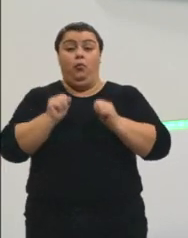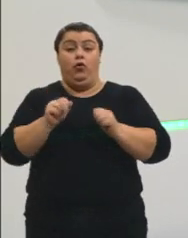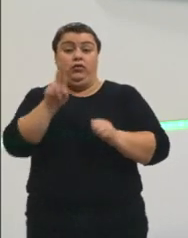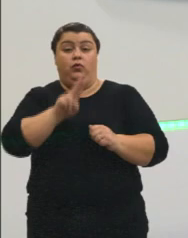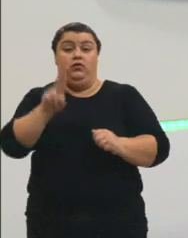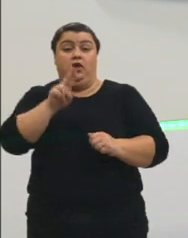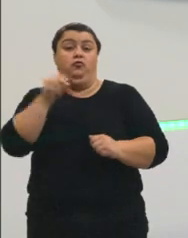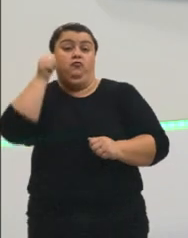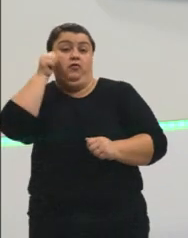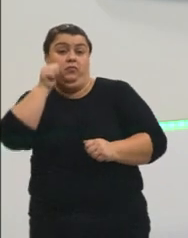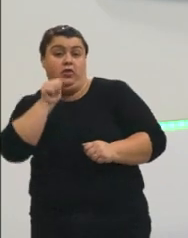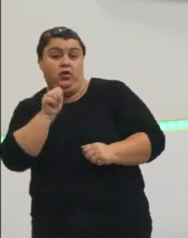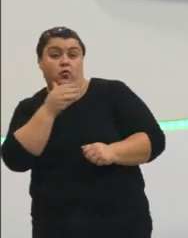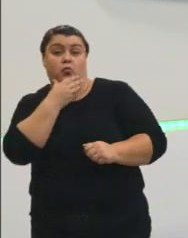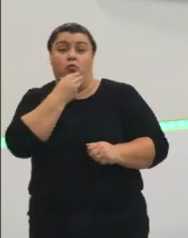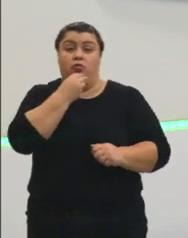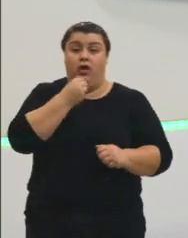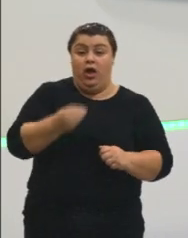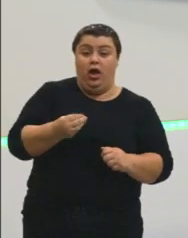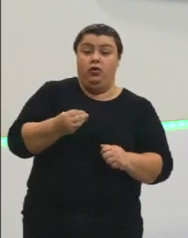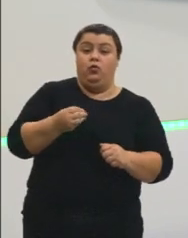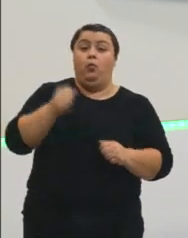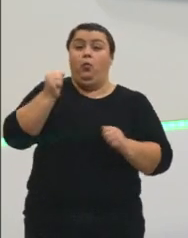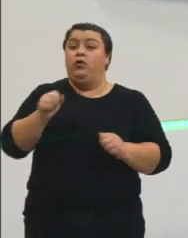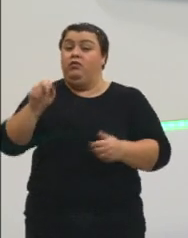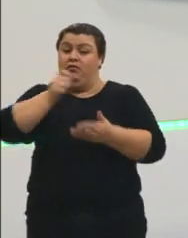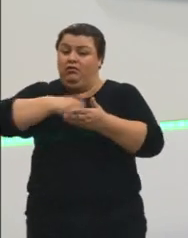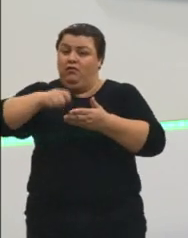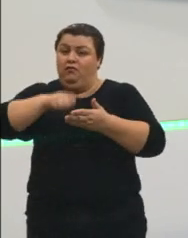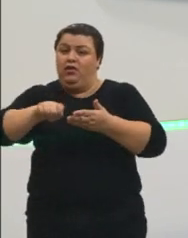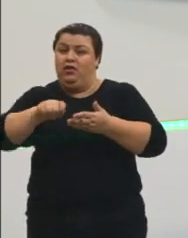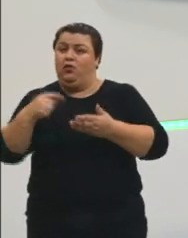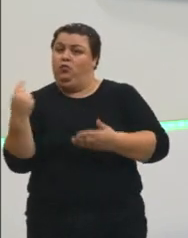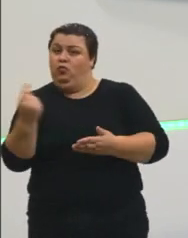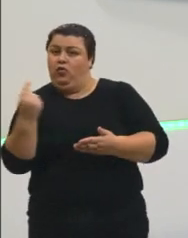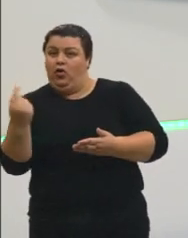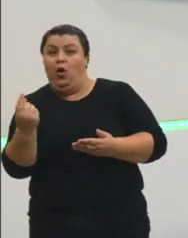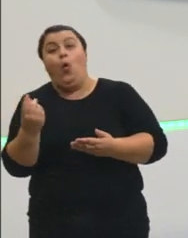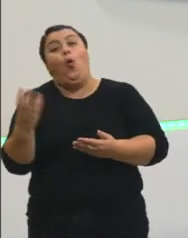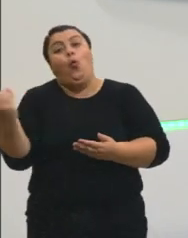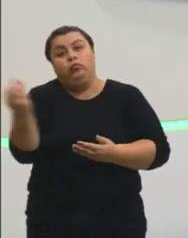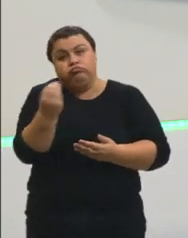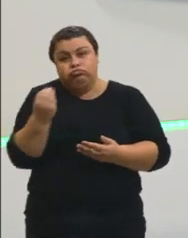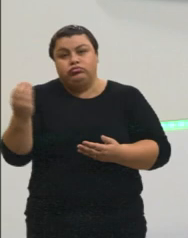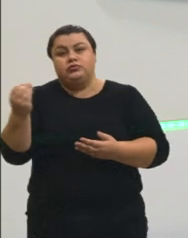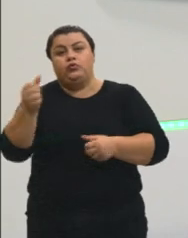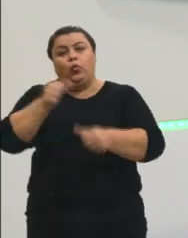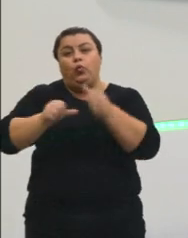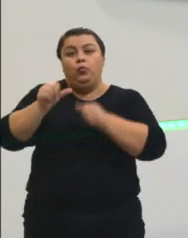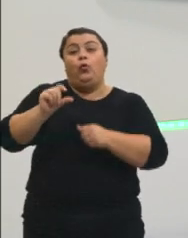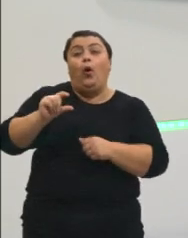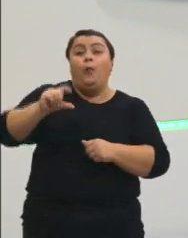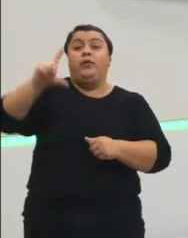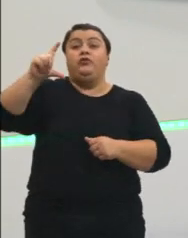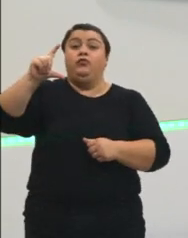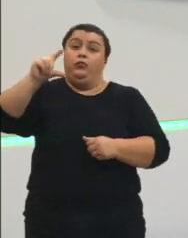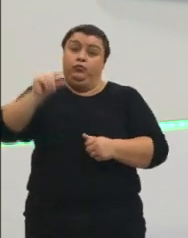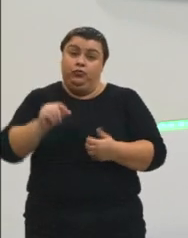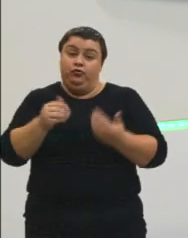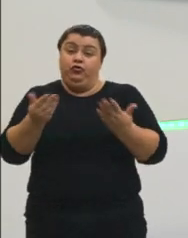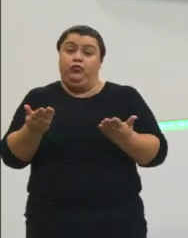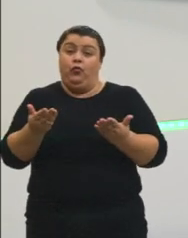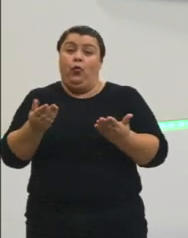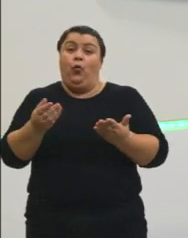para o masculino para o singular e plural para aumentativo ou diminutivo E no caso dos verbos